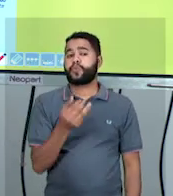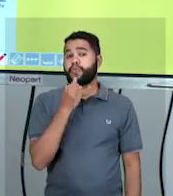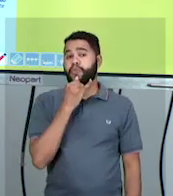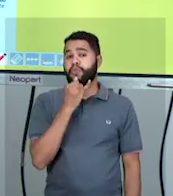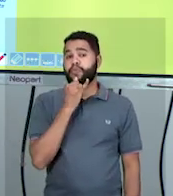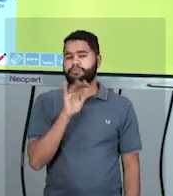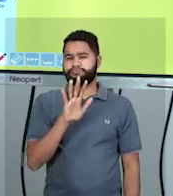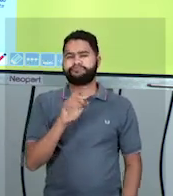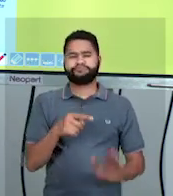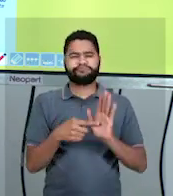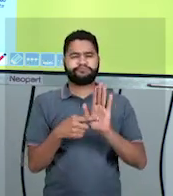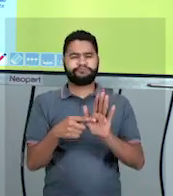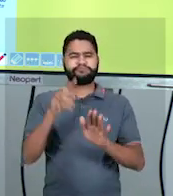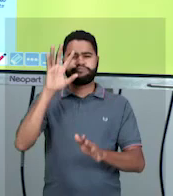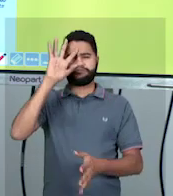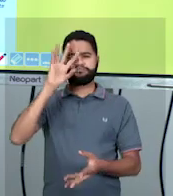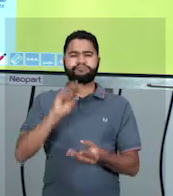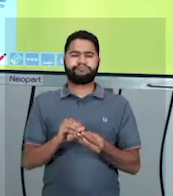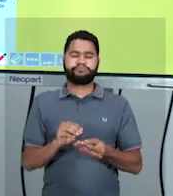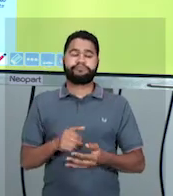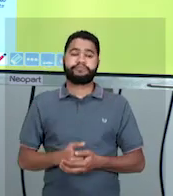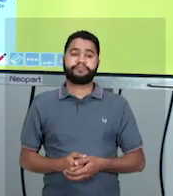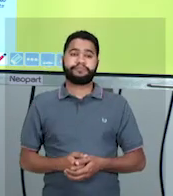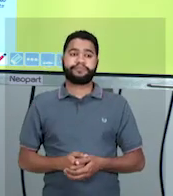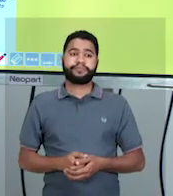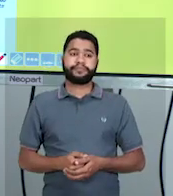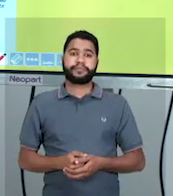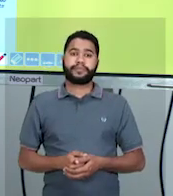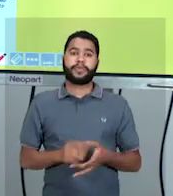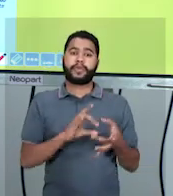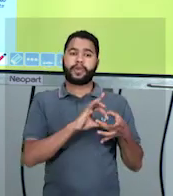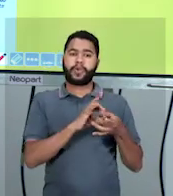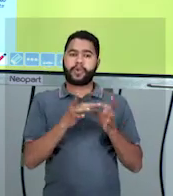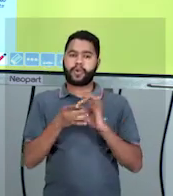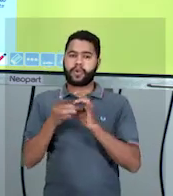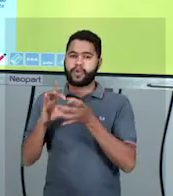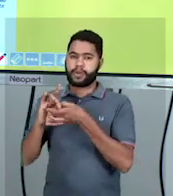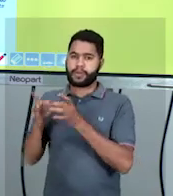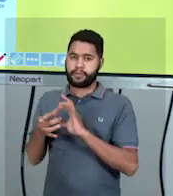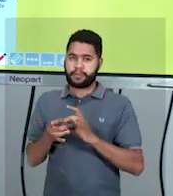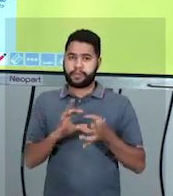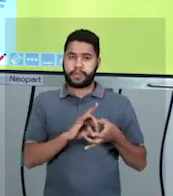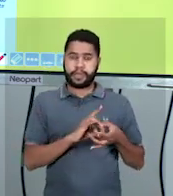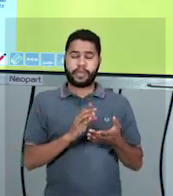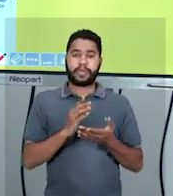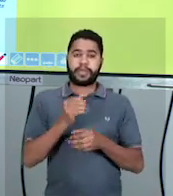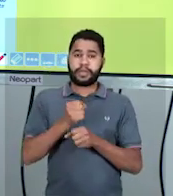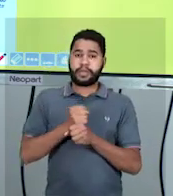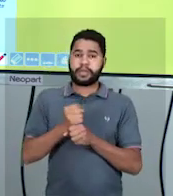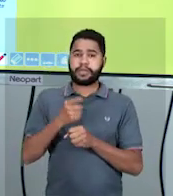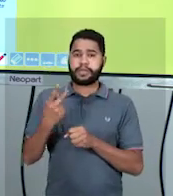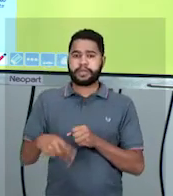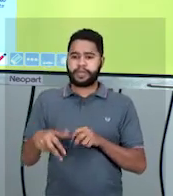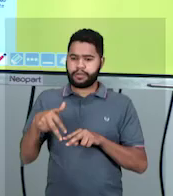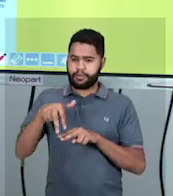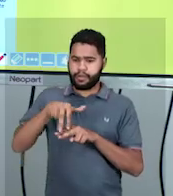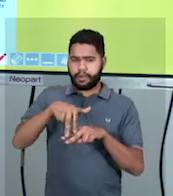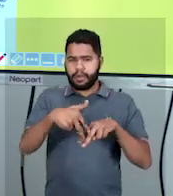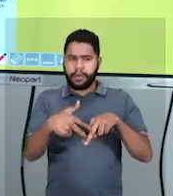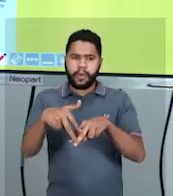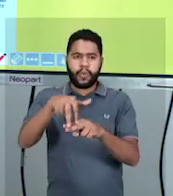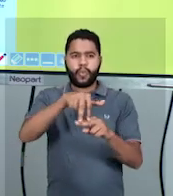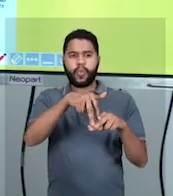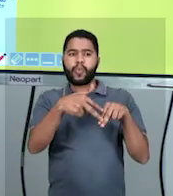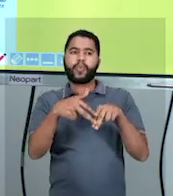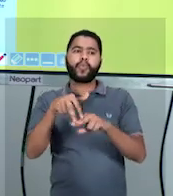vou te dar um exemplo aqui que você vai entender bem lá nas olimpíadas que nós tivemos esse ano Tinha algumas manobras de skate não sei se você lembra